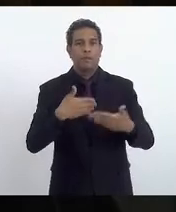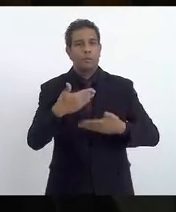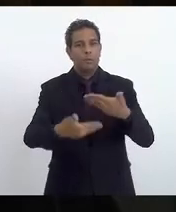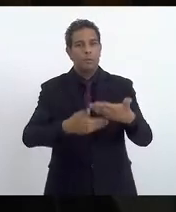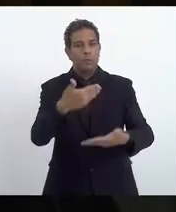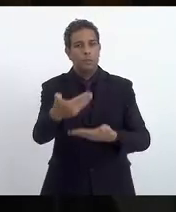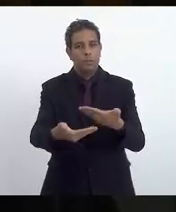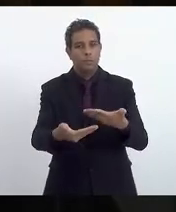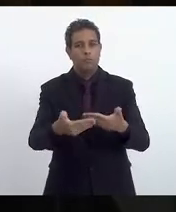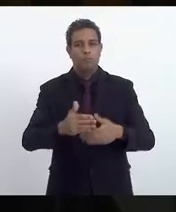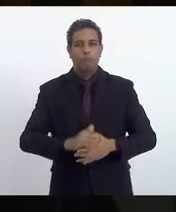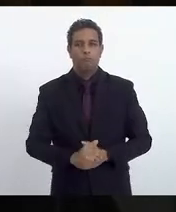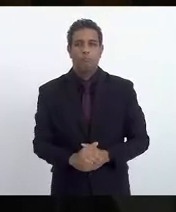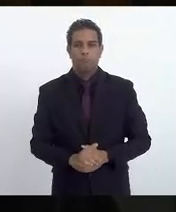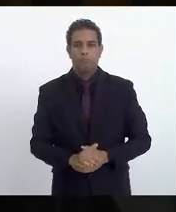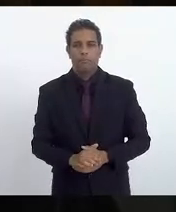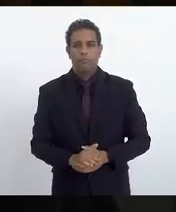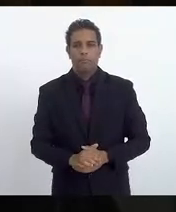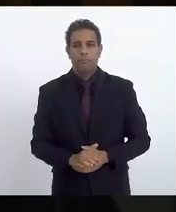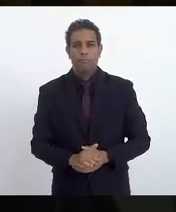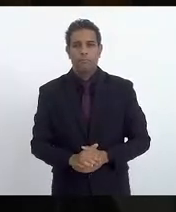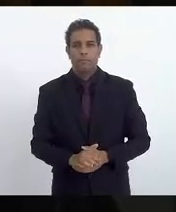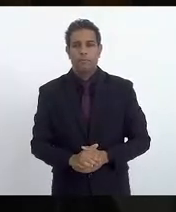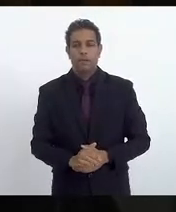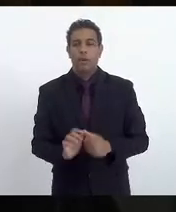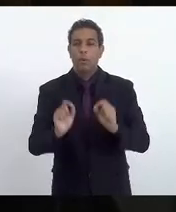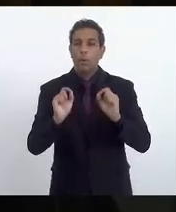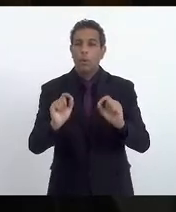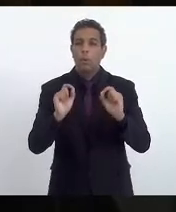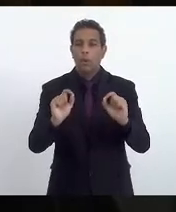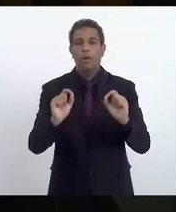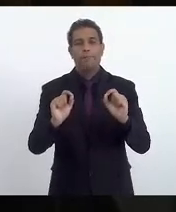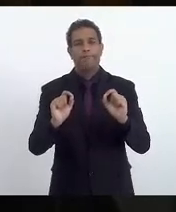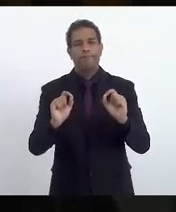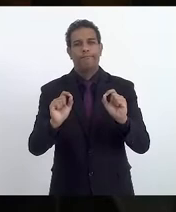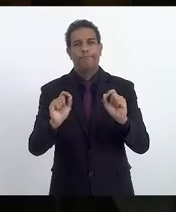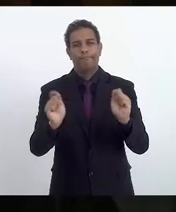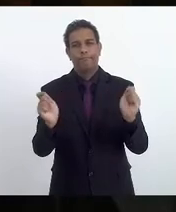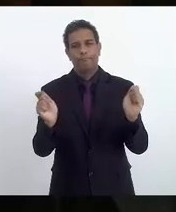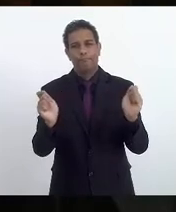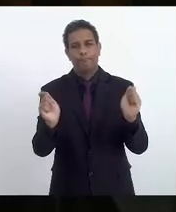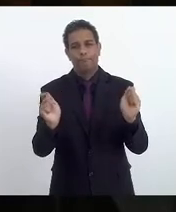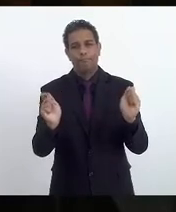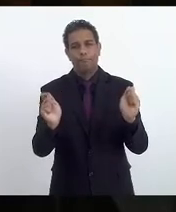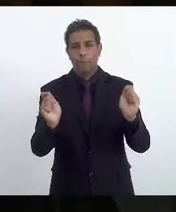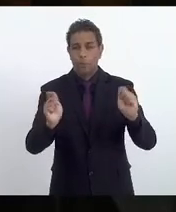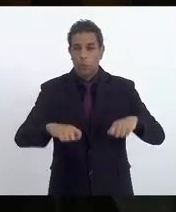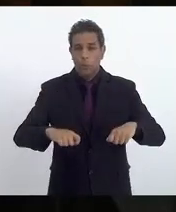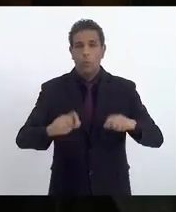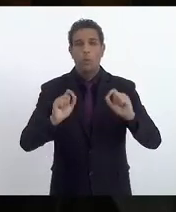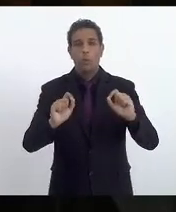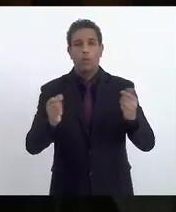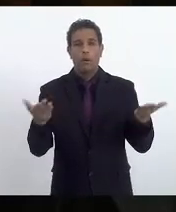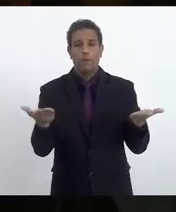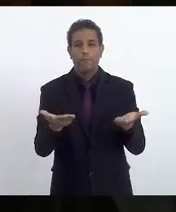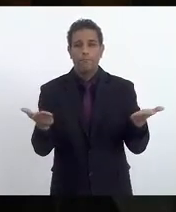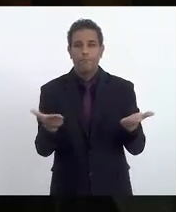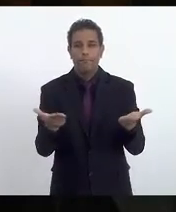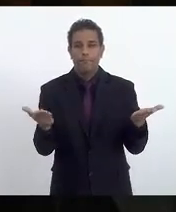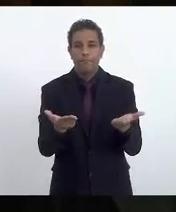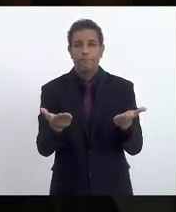procedimento Bom dia e fazer e de fazer com que